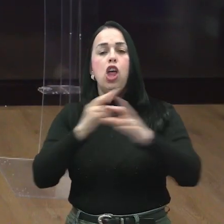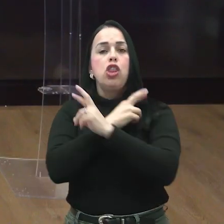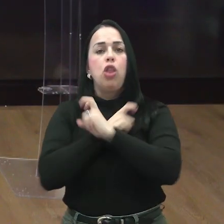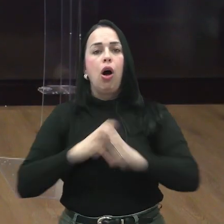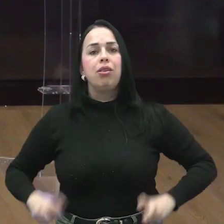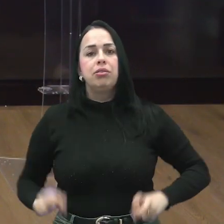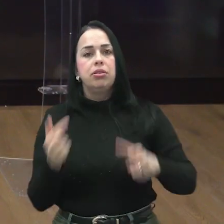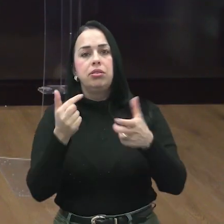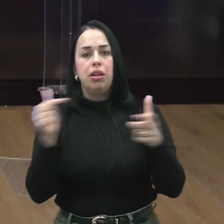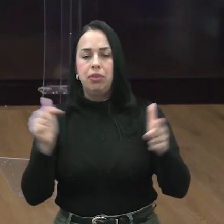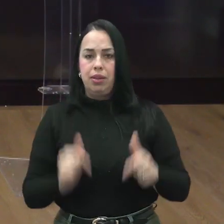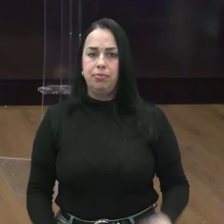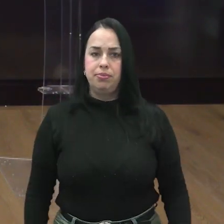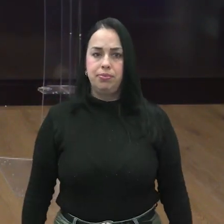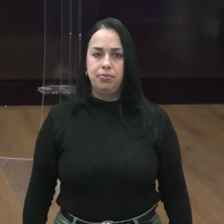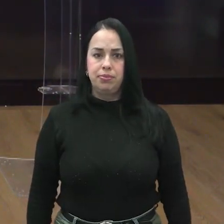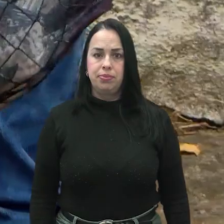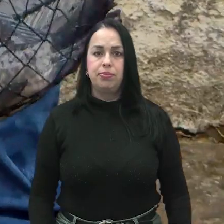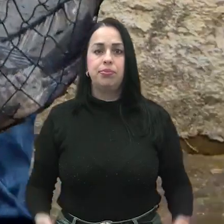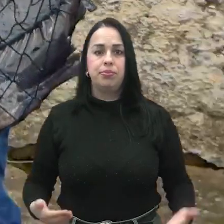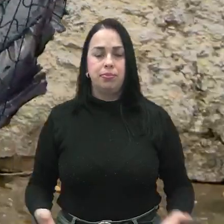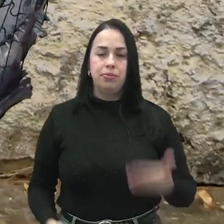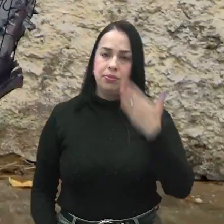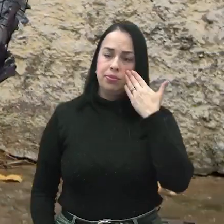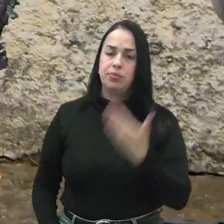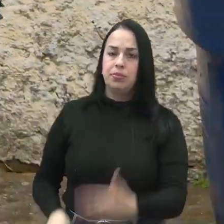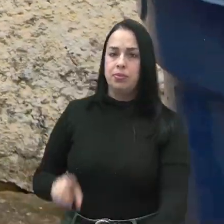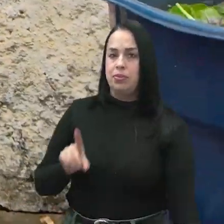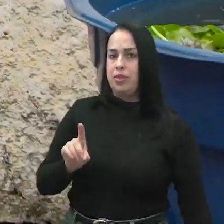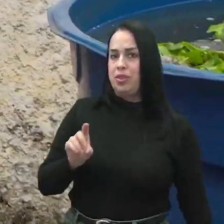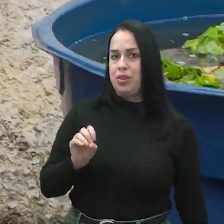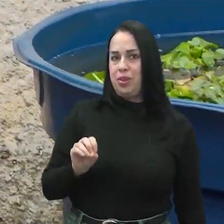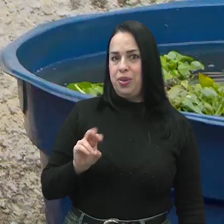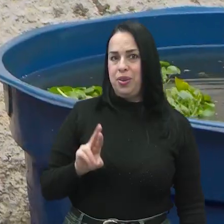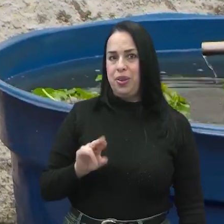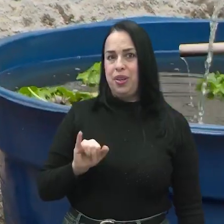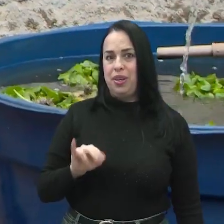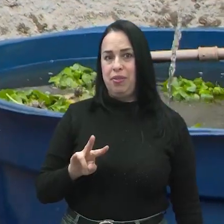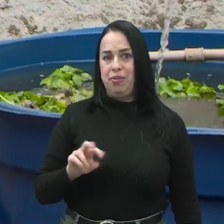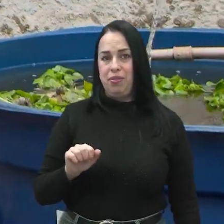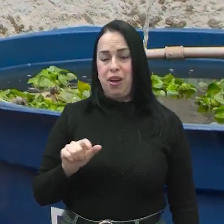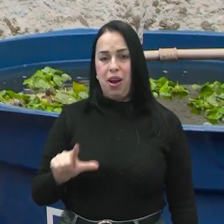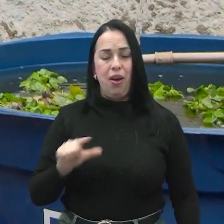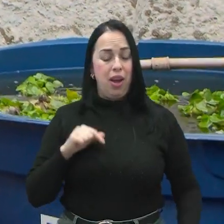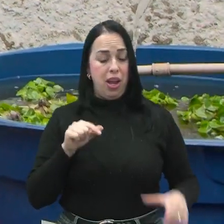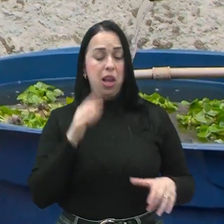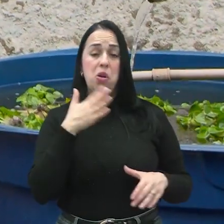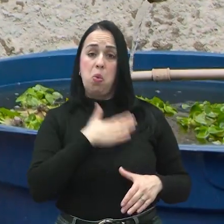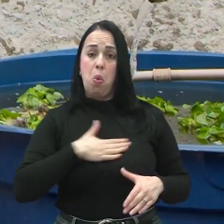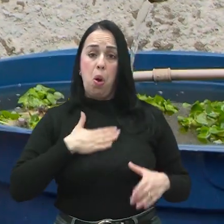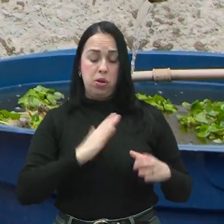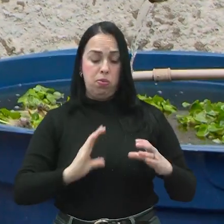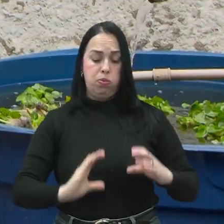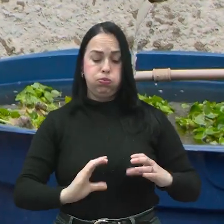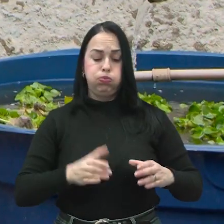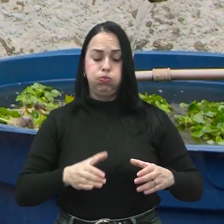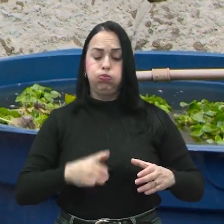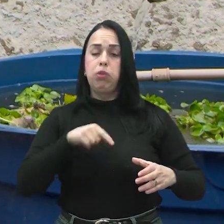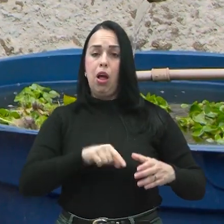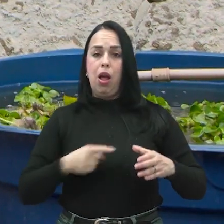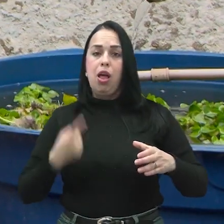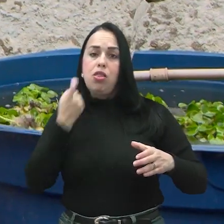peixes de alimentação e hortaliças. O Dorival não esconde a satisfação de ver o sistema de aquaponia em